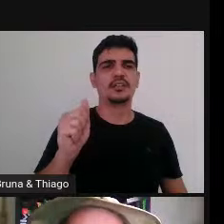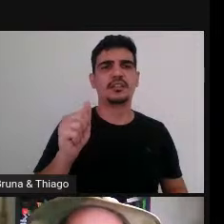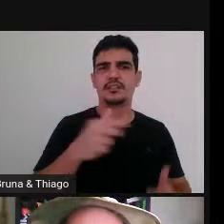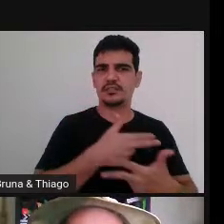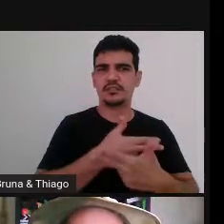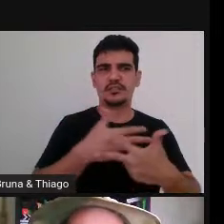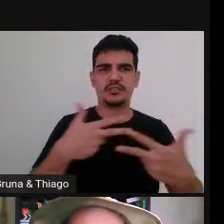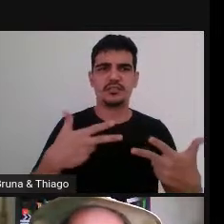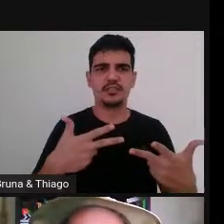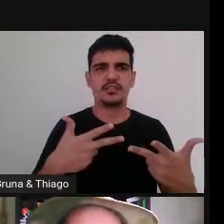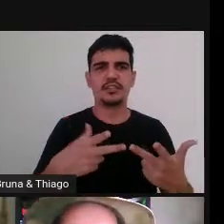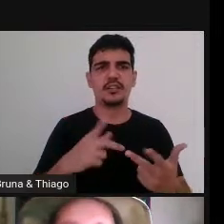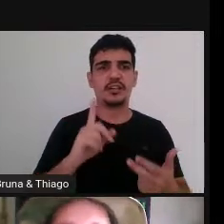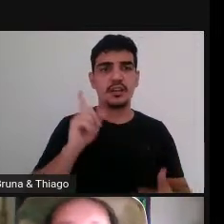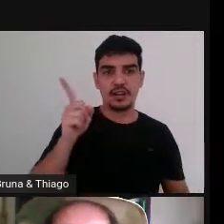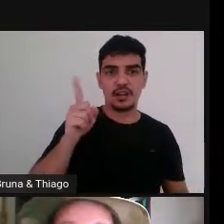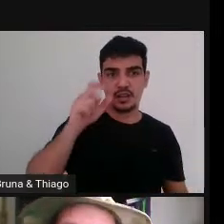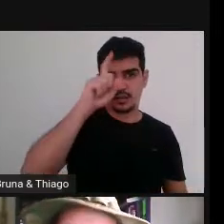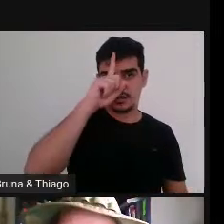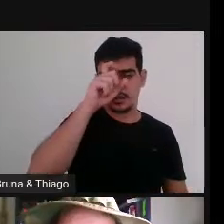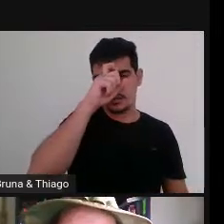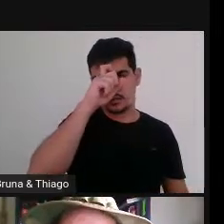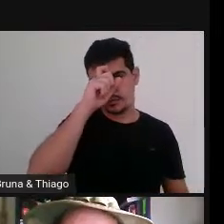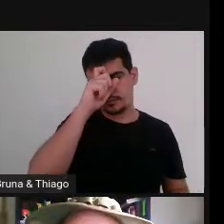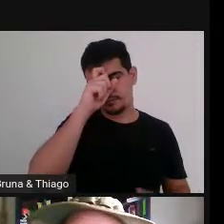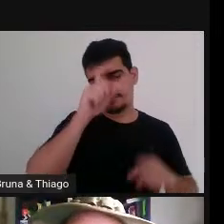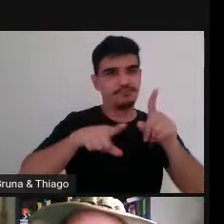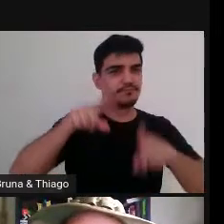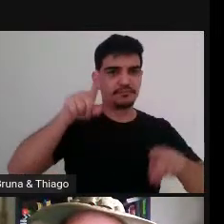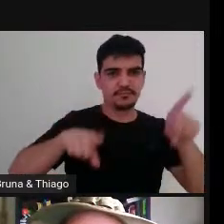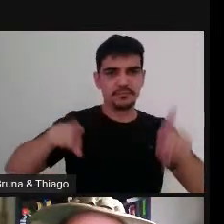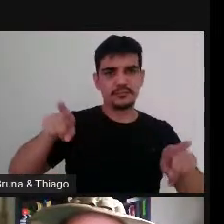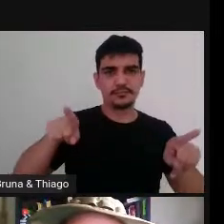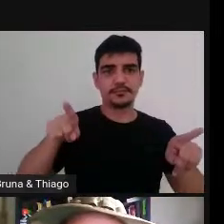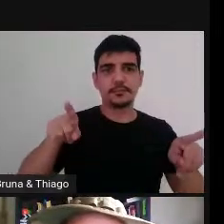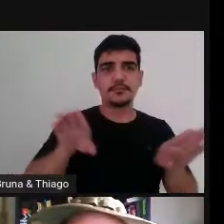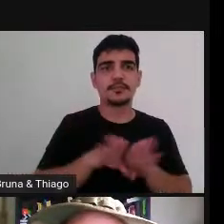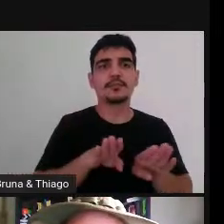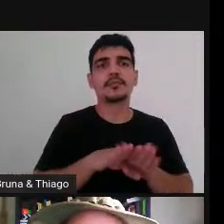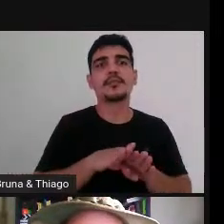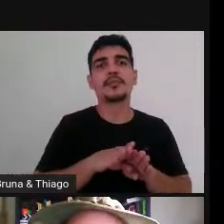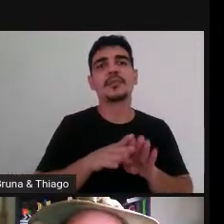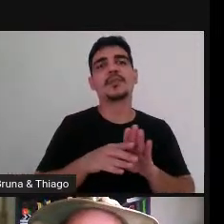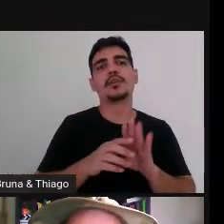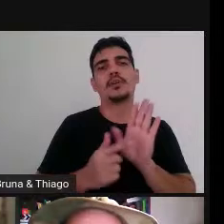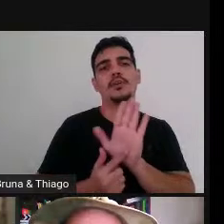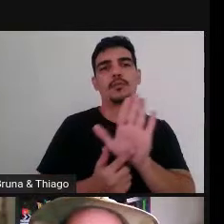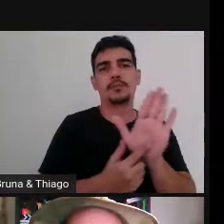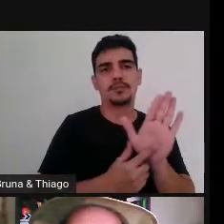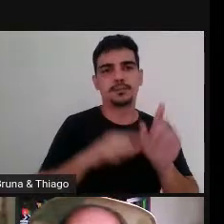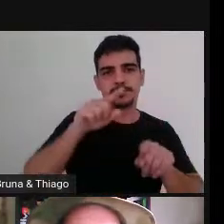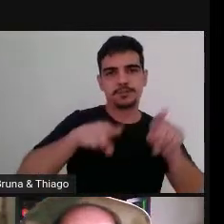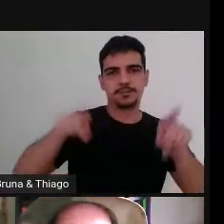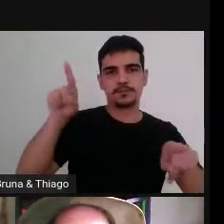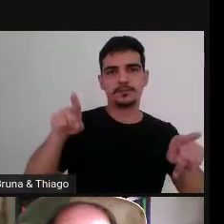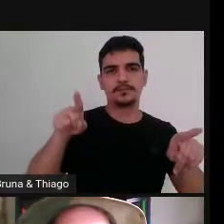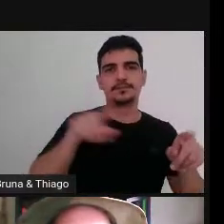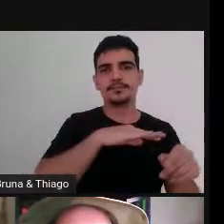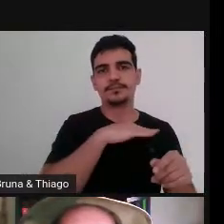lá no hospital não foi notificado qual animal que causou aquele acidente. Aqui a quantidade de óbitos, né, se a gente pegar a estatística aí, ó, a média